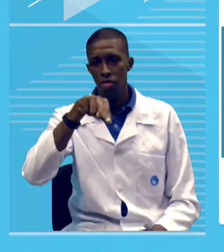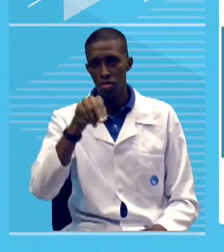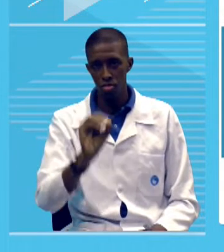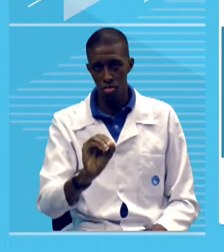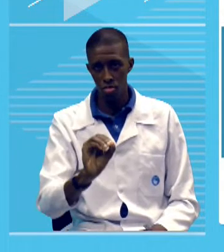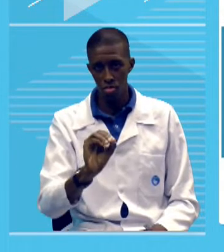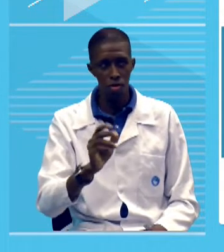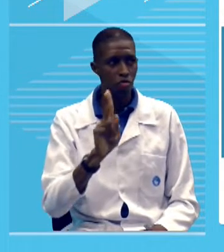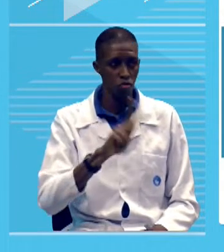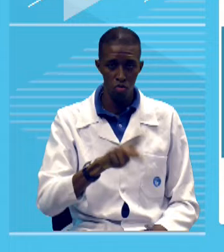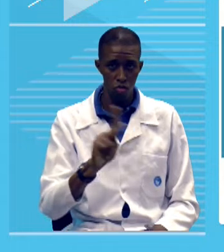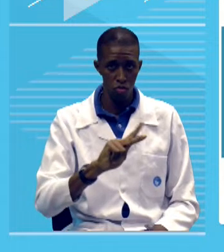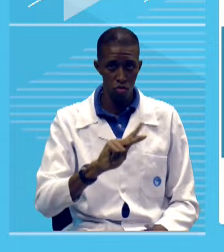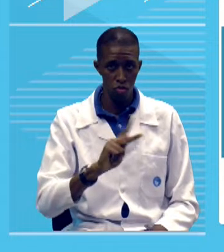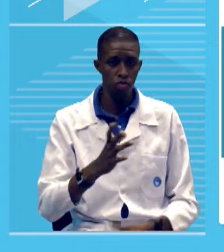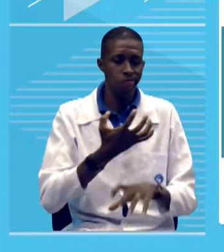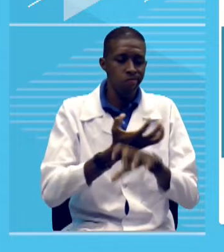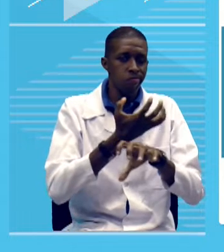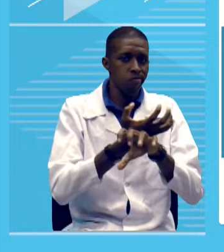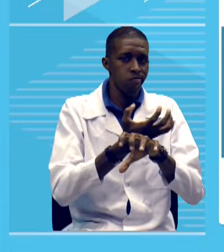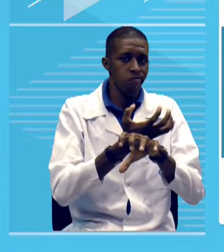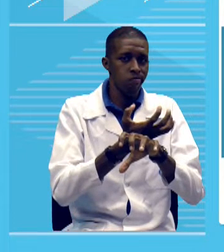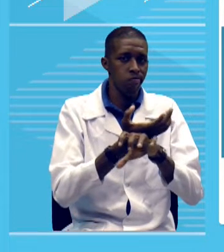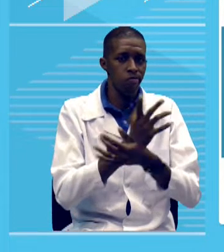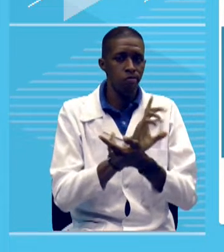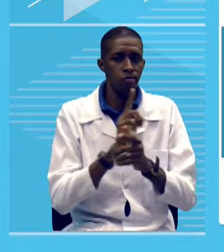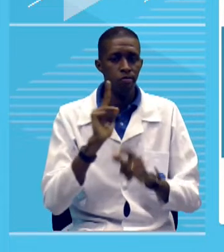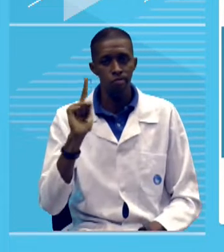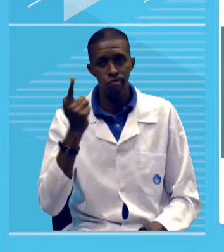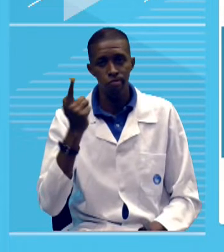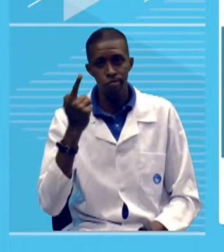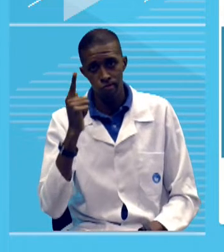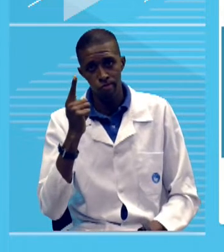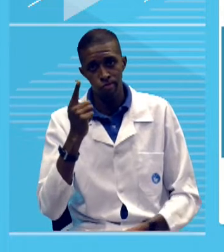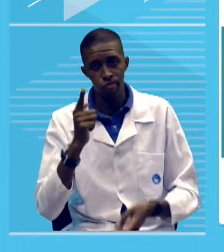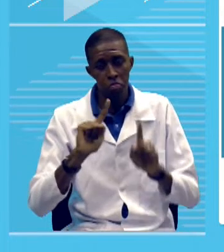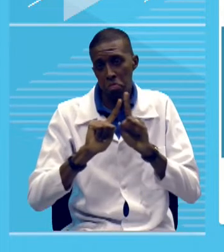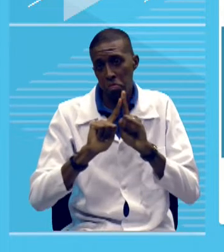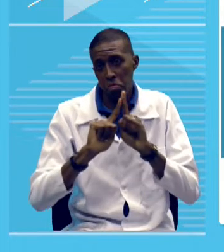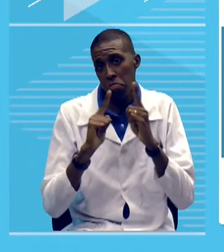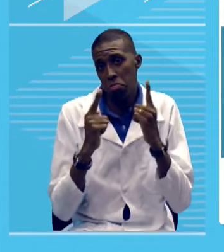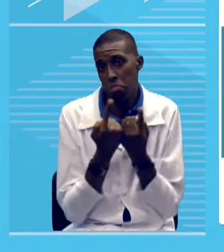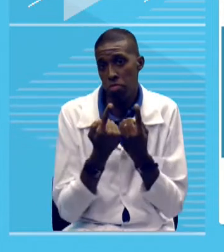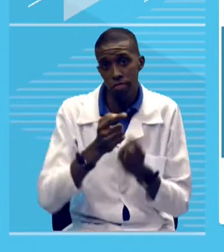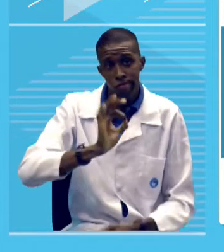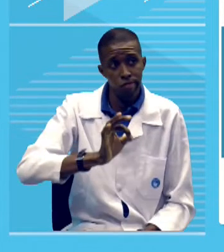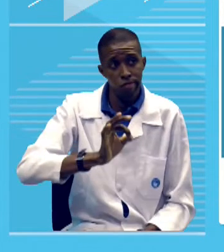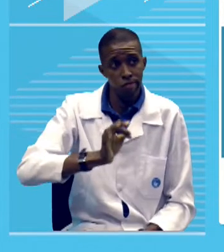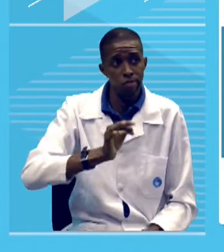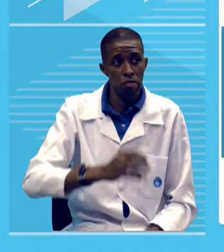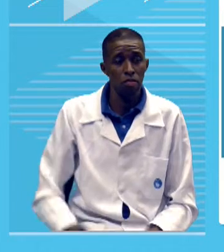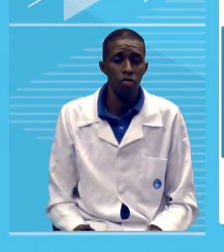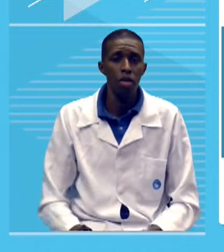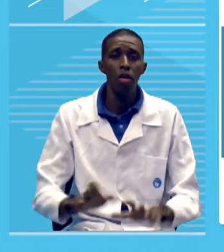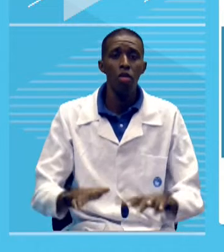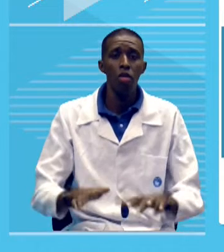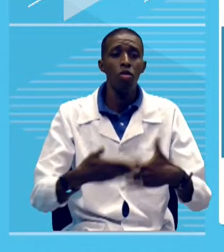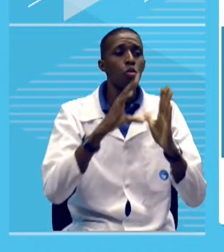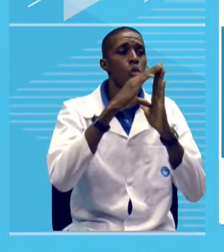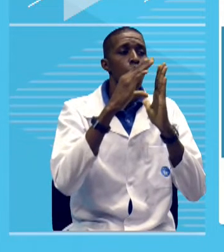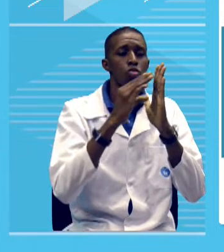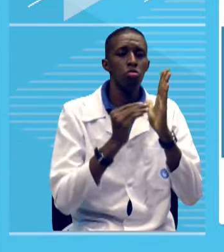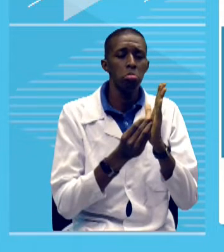bem-vinda Olha aí o tema da aula de hoje muito interessante ó economia